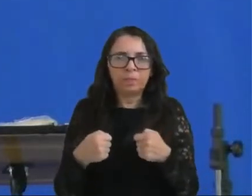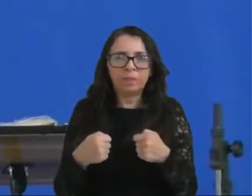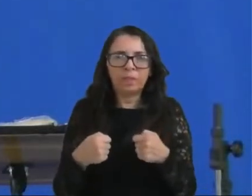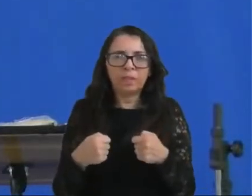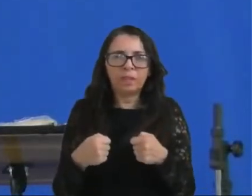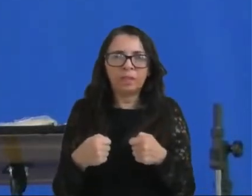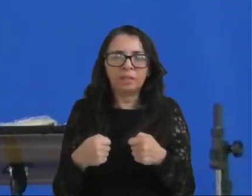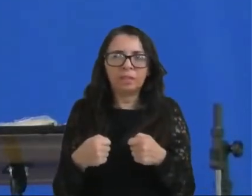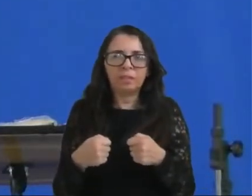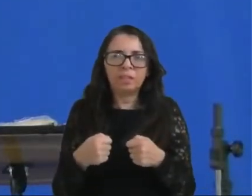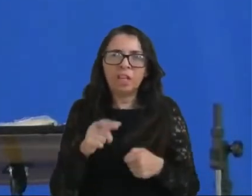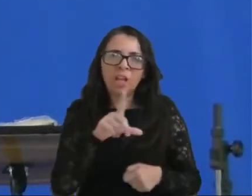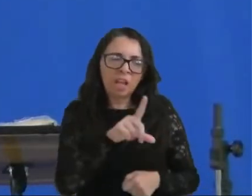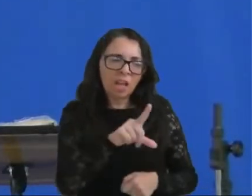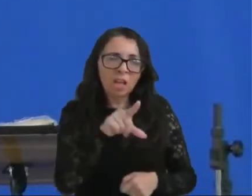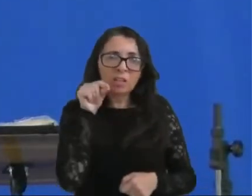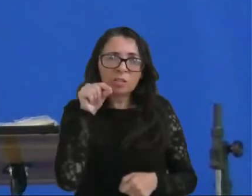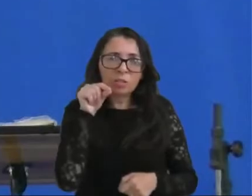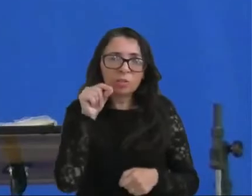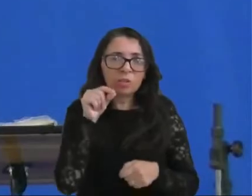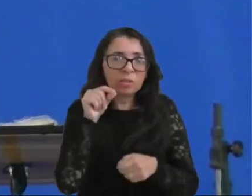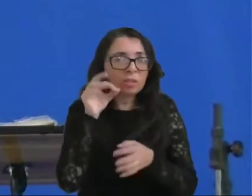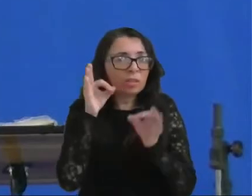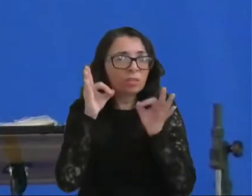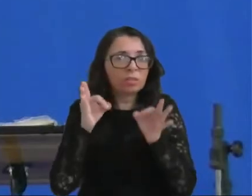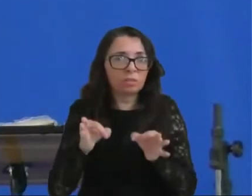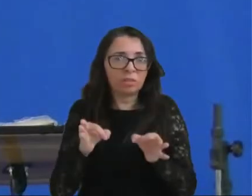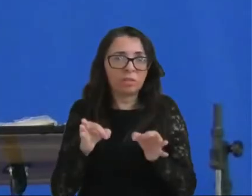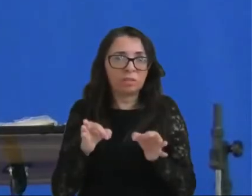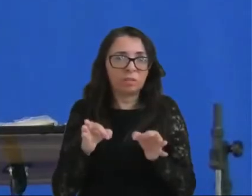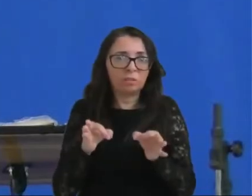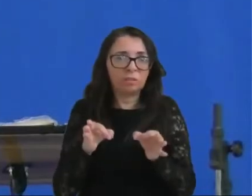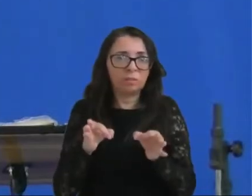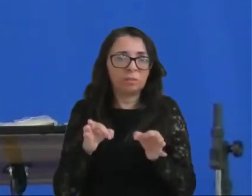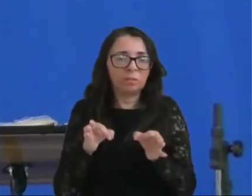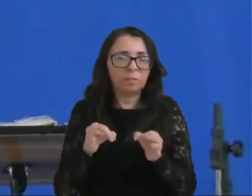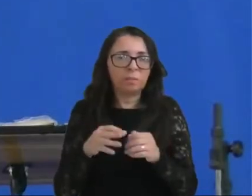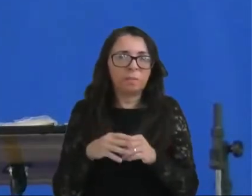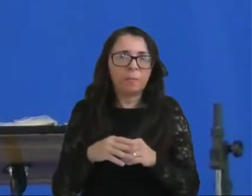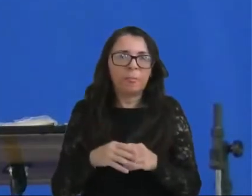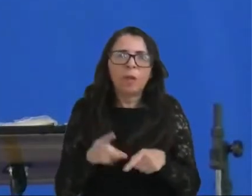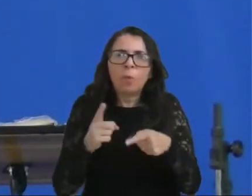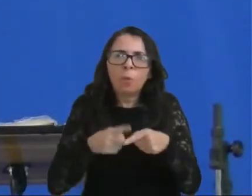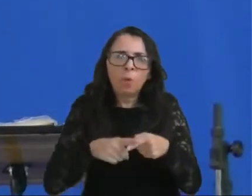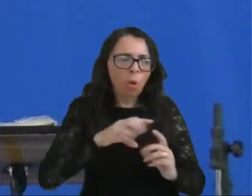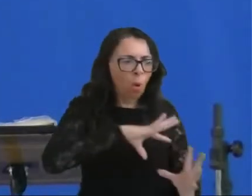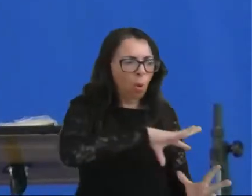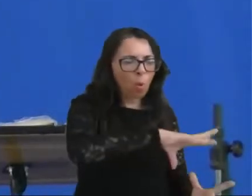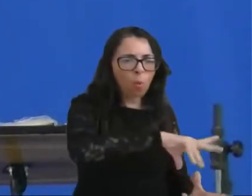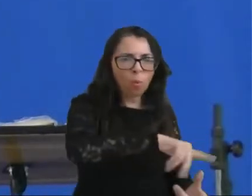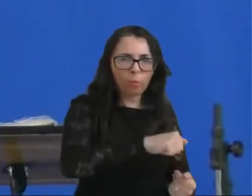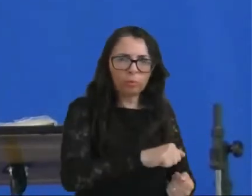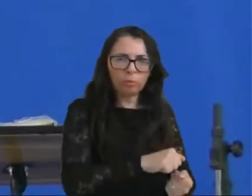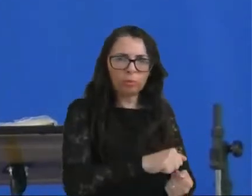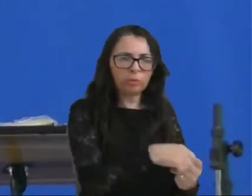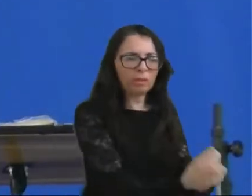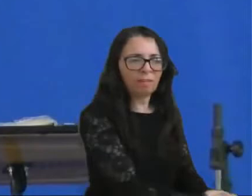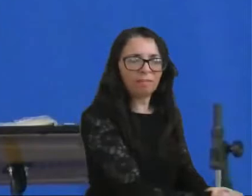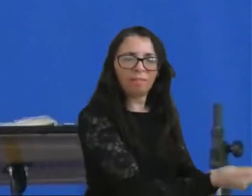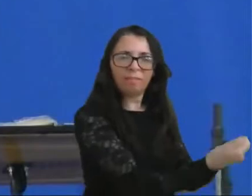manjares que os nicolaítas desta era têm te oferecido? Ou você tem comido os